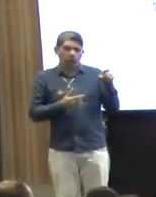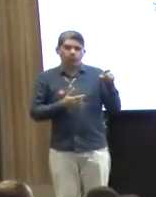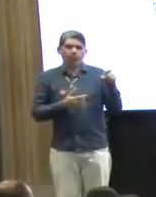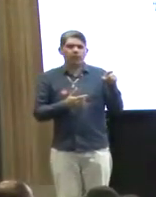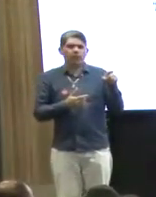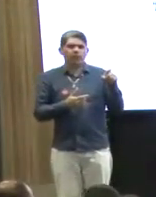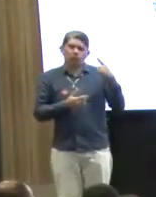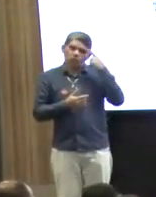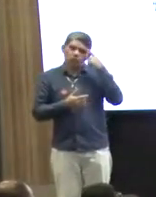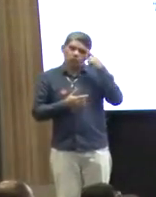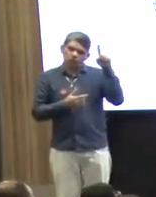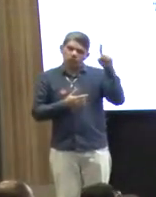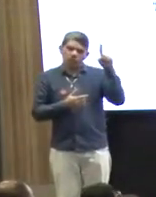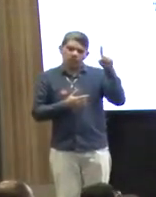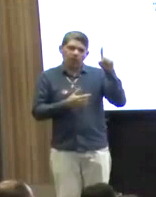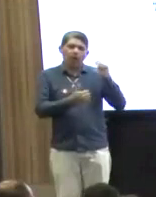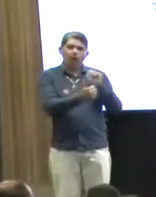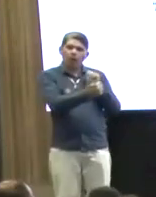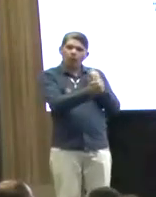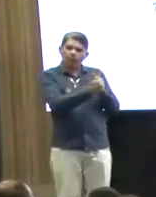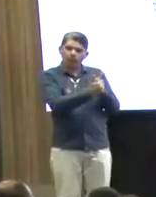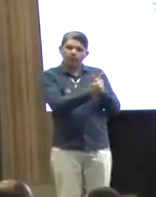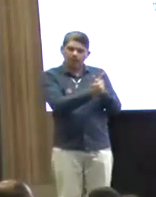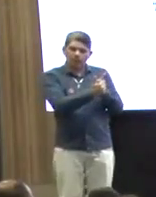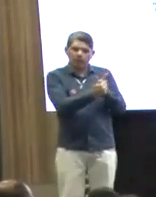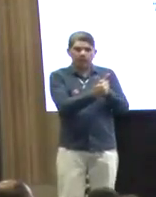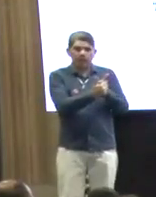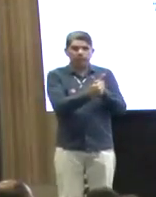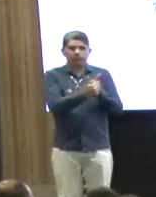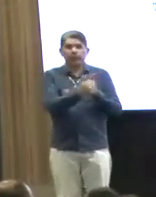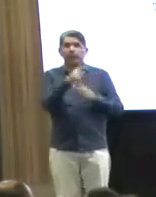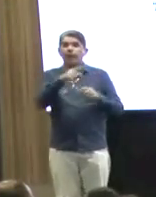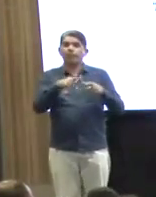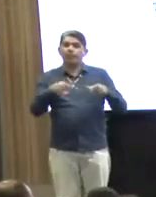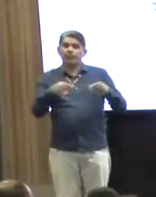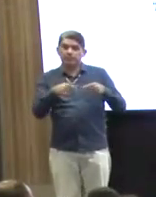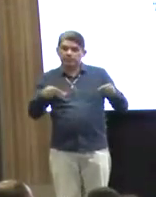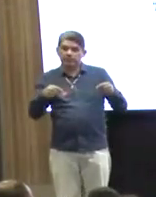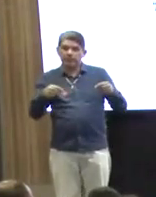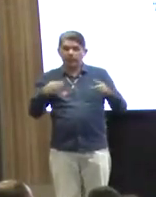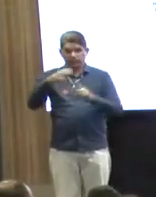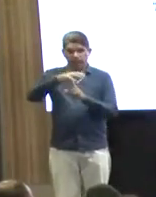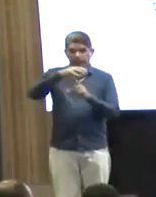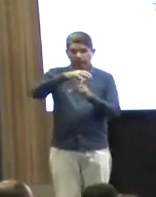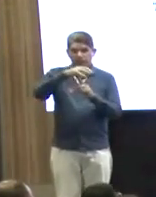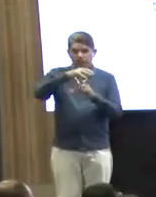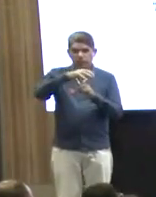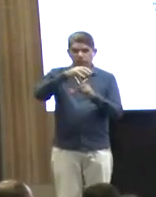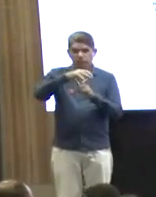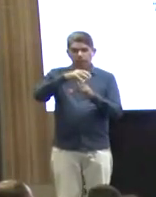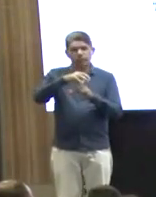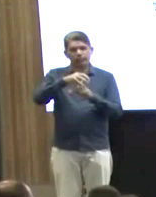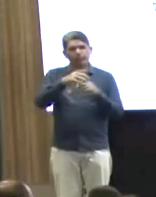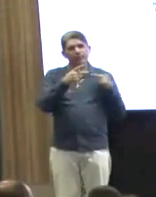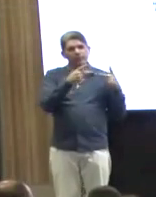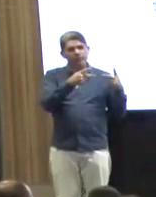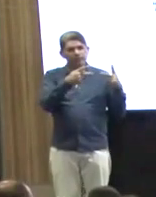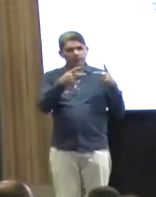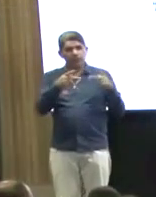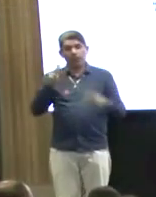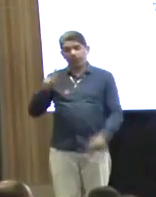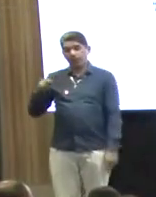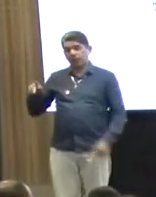acompanhei uma turma, né, da molecadinha no Zoológico de Brasília. Aí, né, para dar um exemplo, seriam vários, a professora